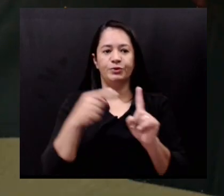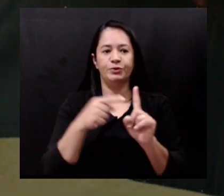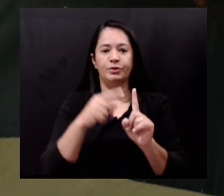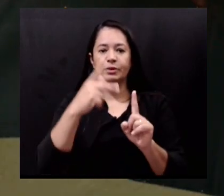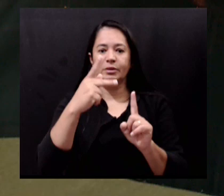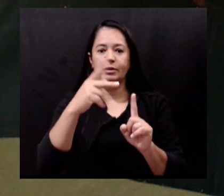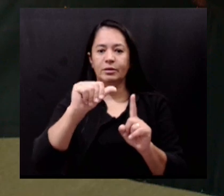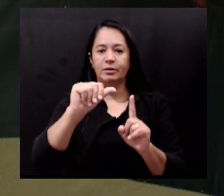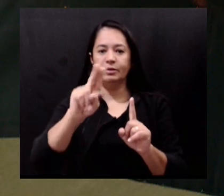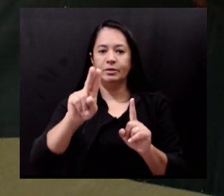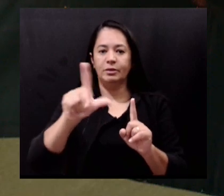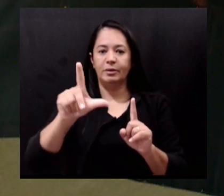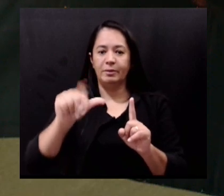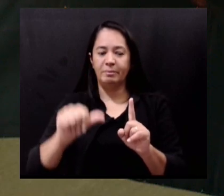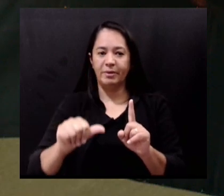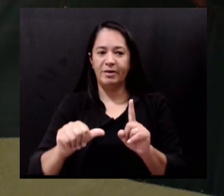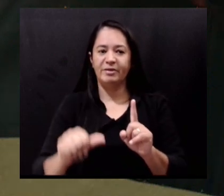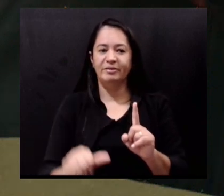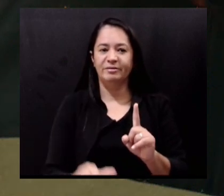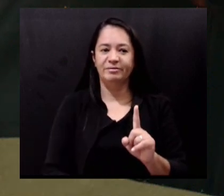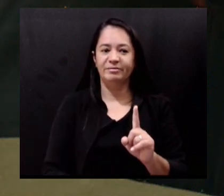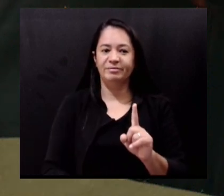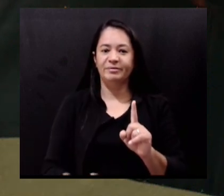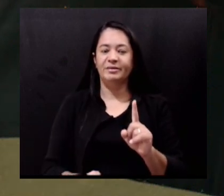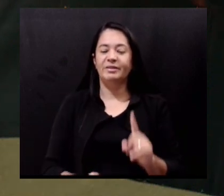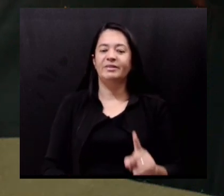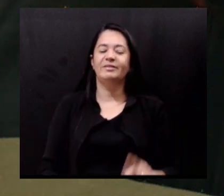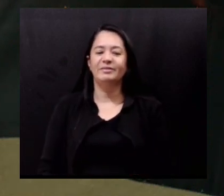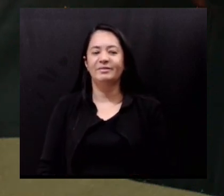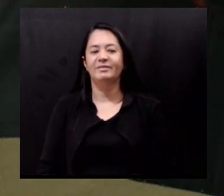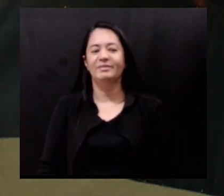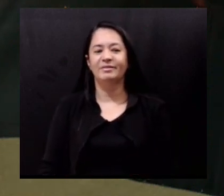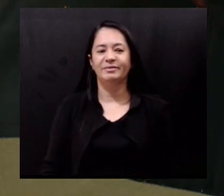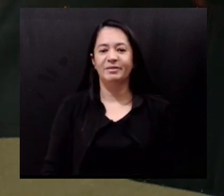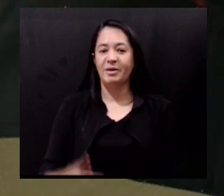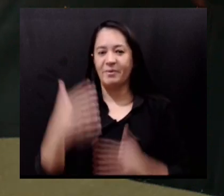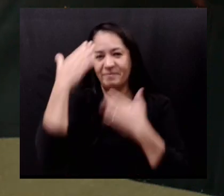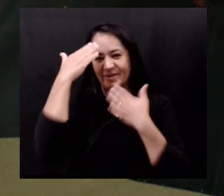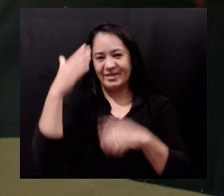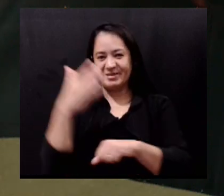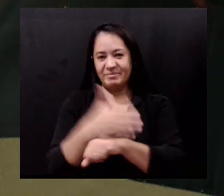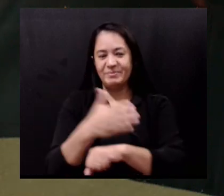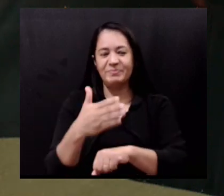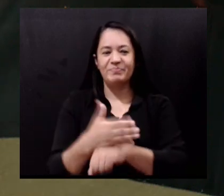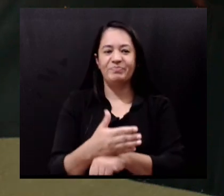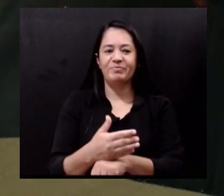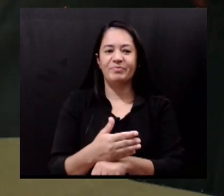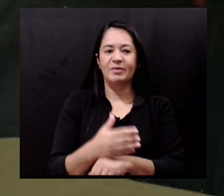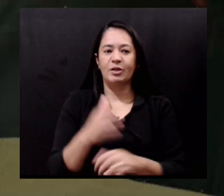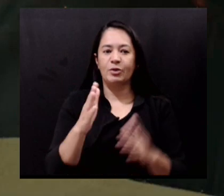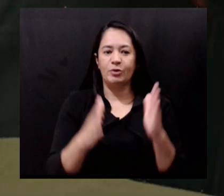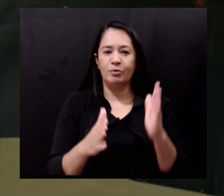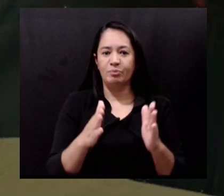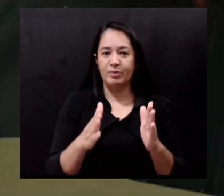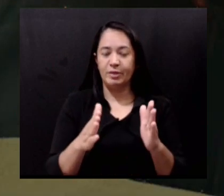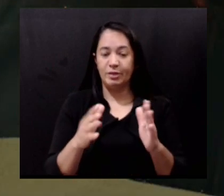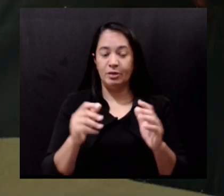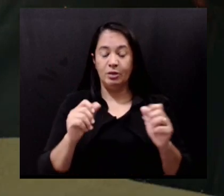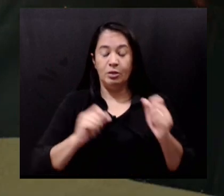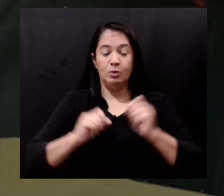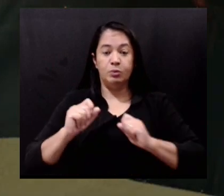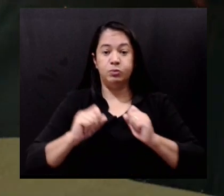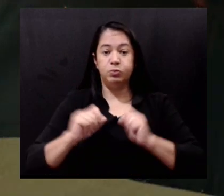bom dia, pessoal do Nova Europa, obrigada aí pela participação de vocês, tá. Durante uma crise de cancelamento, vale